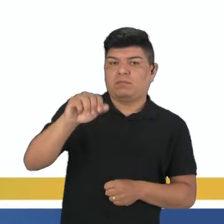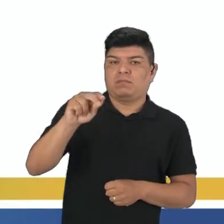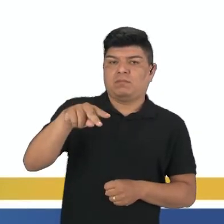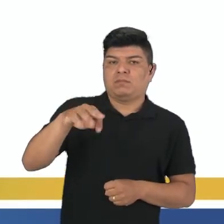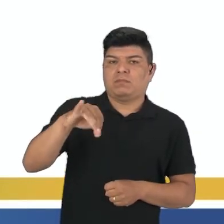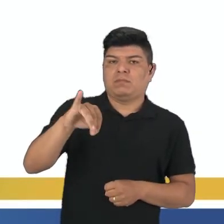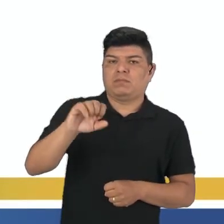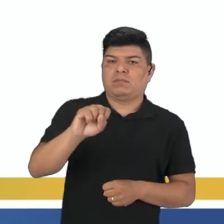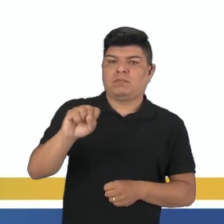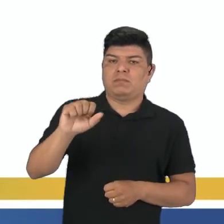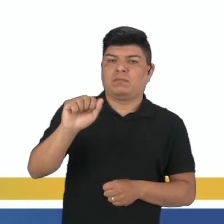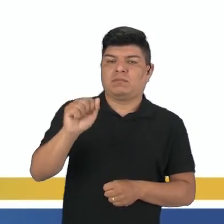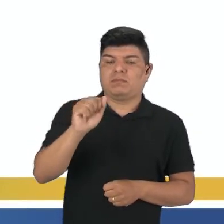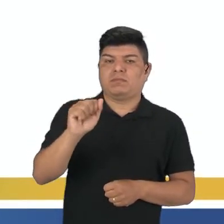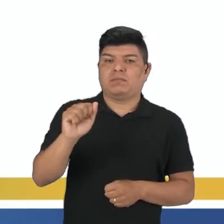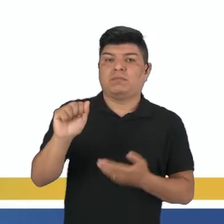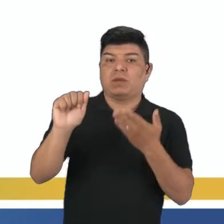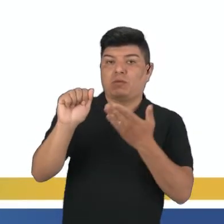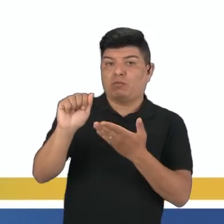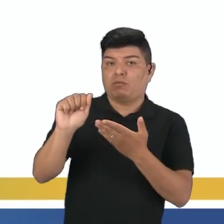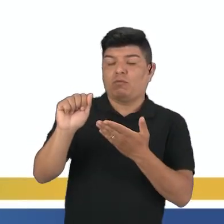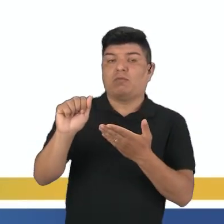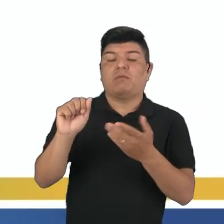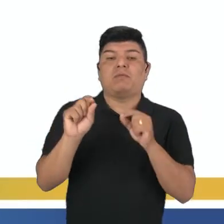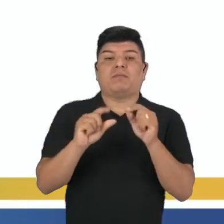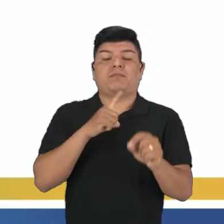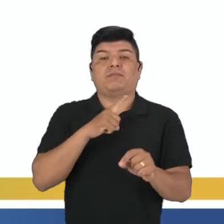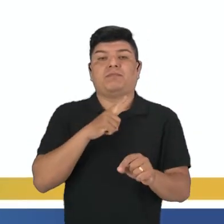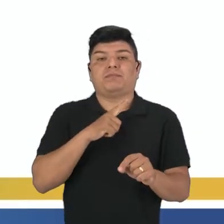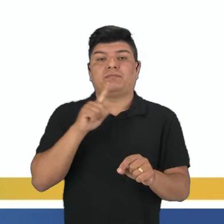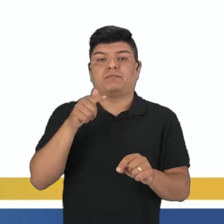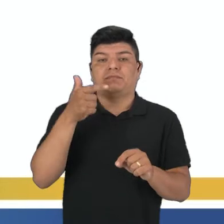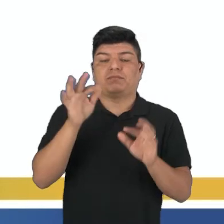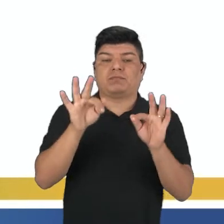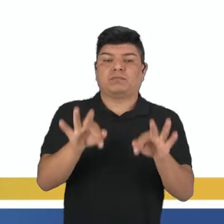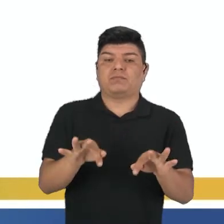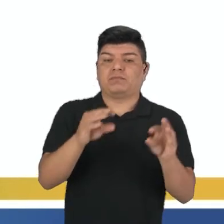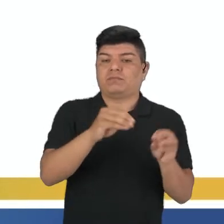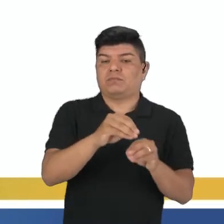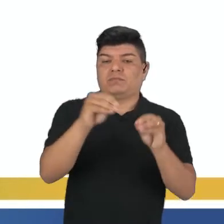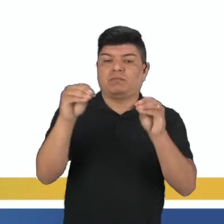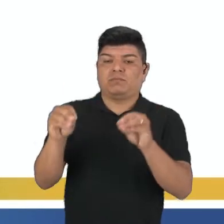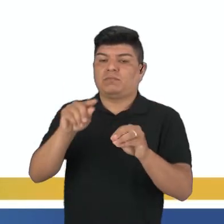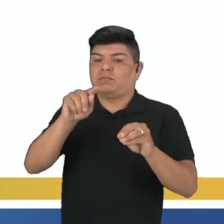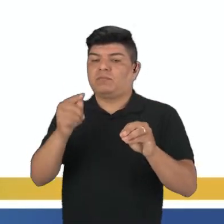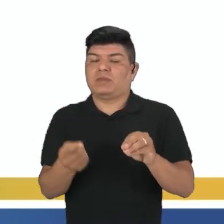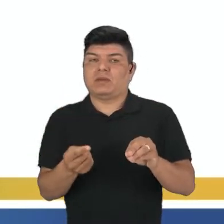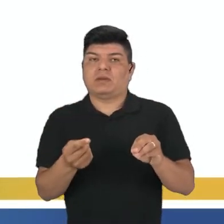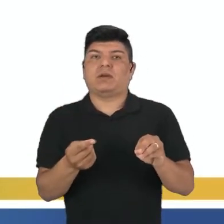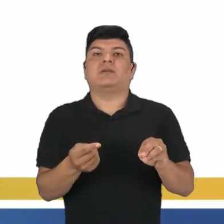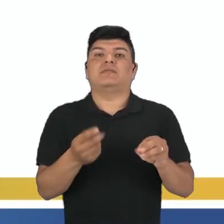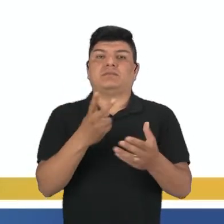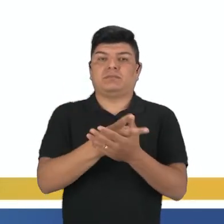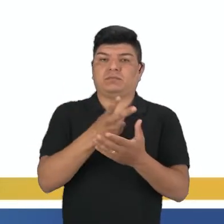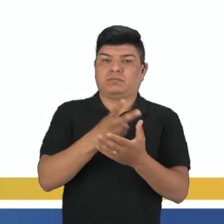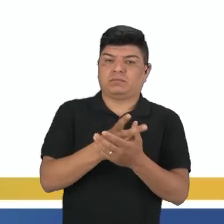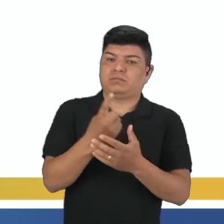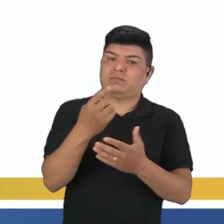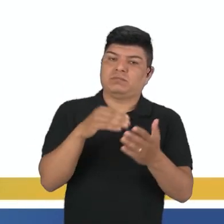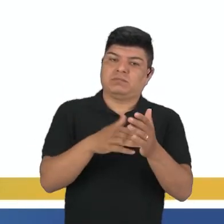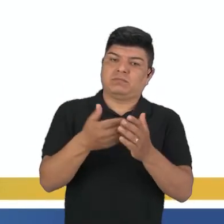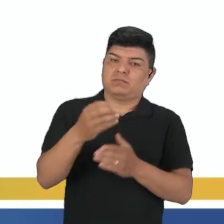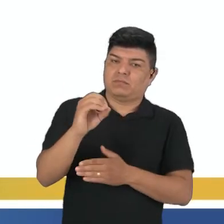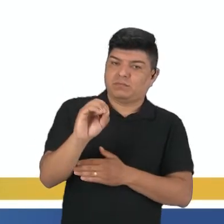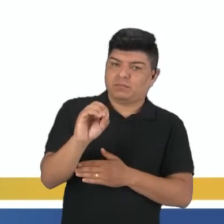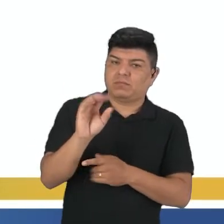aquele númerozinho A lá que você viu, será obtido após o último deslocamento da vírgula. Ele sempre estará entre 1 e 10